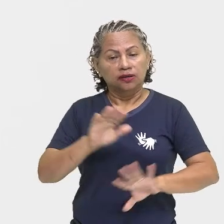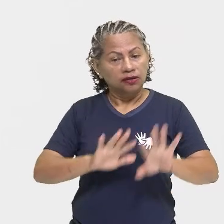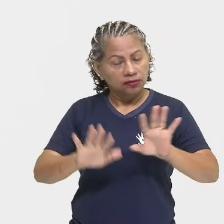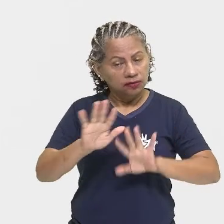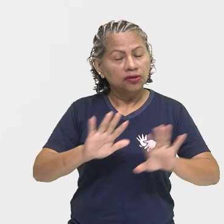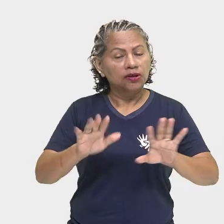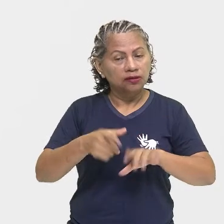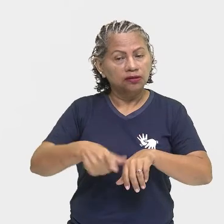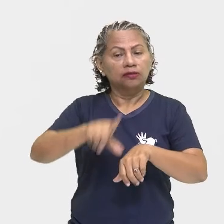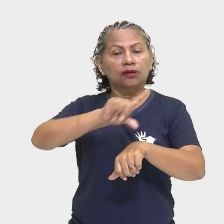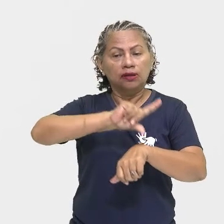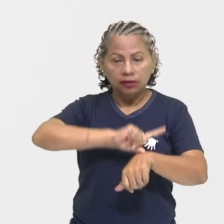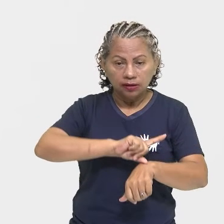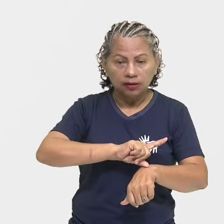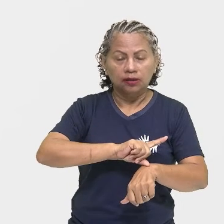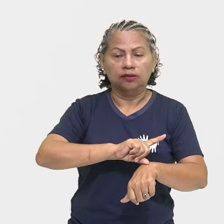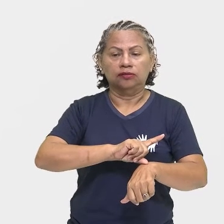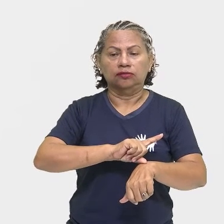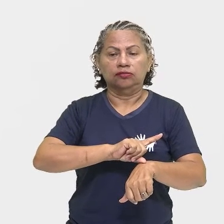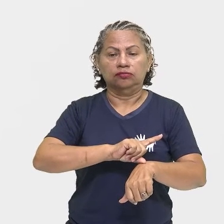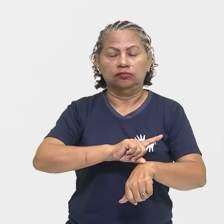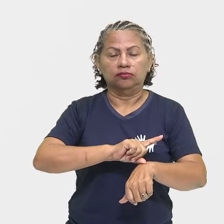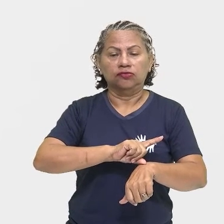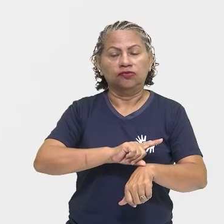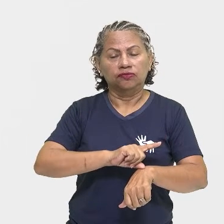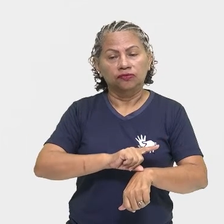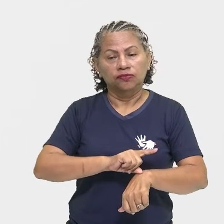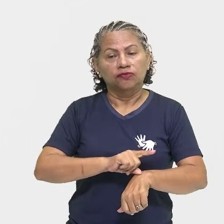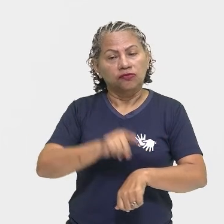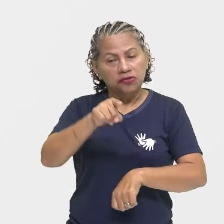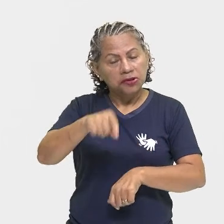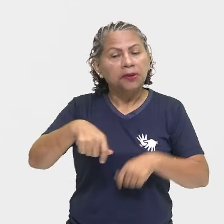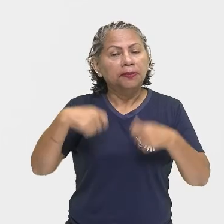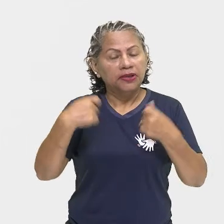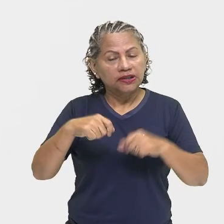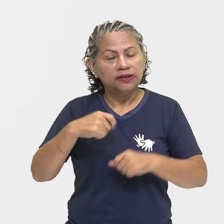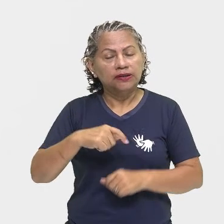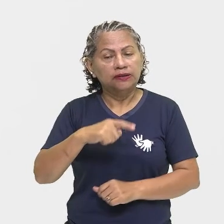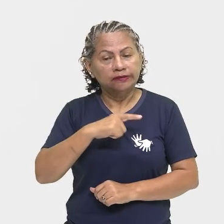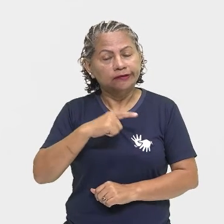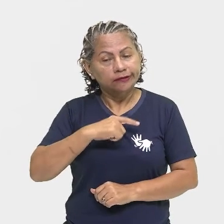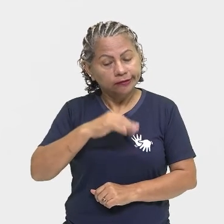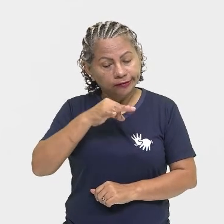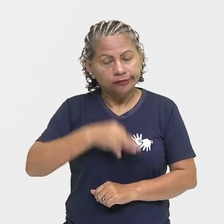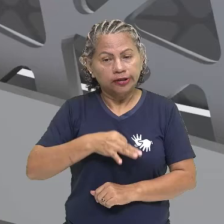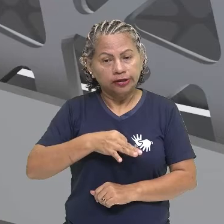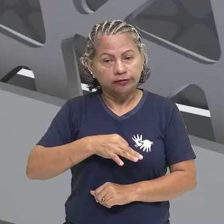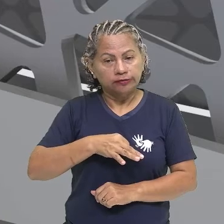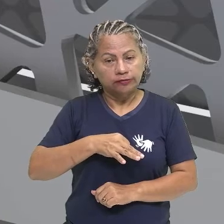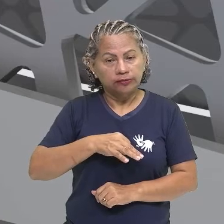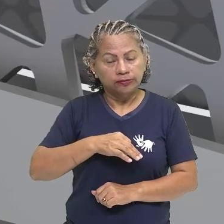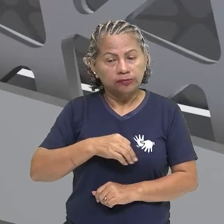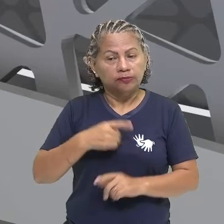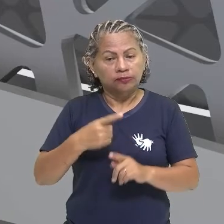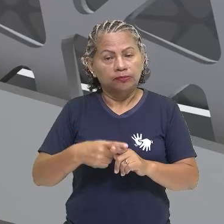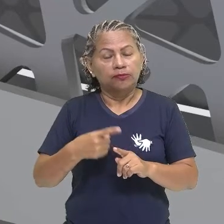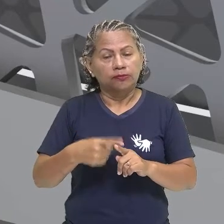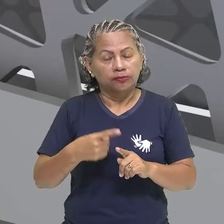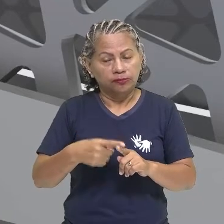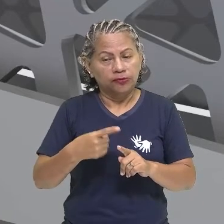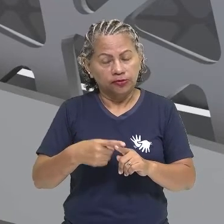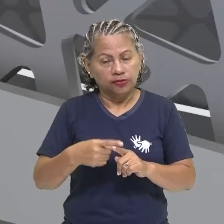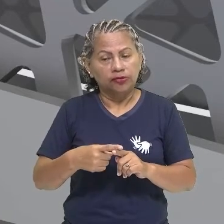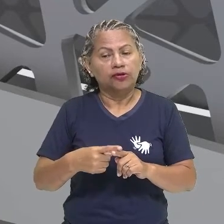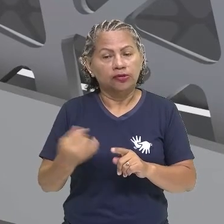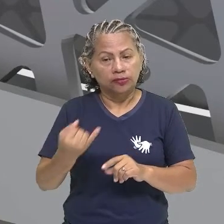assunto relacionado a isso, certamente você vai receber uma série de restrições antes de postar,